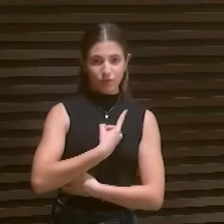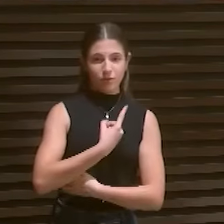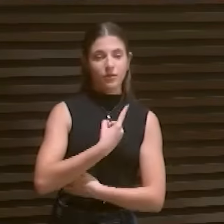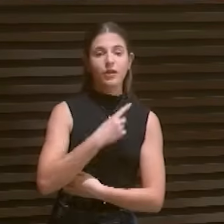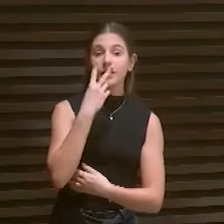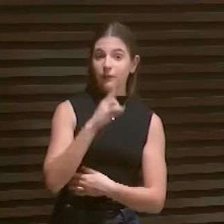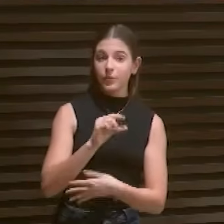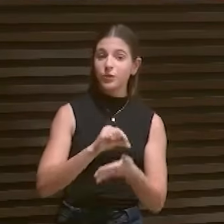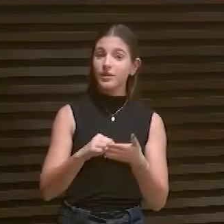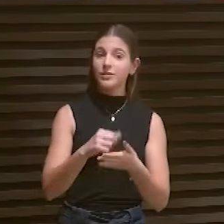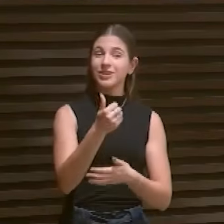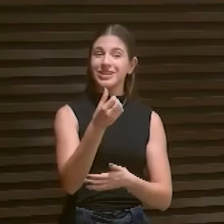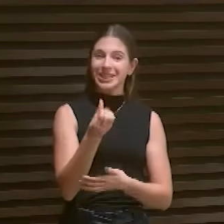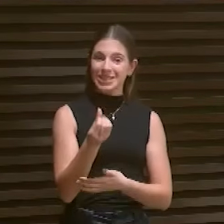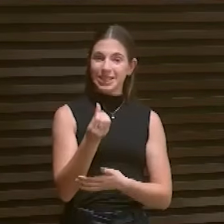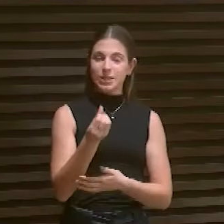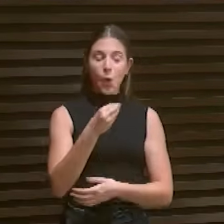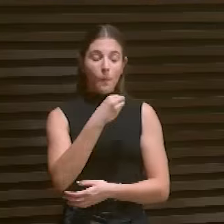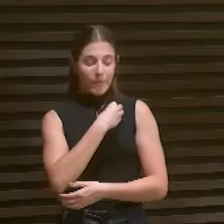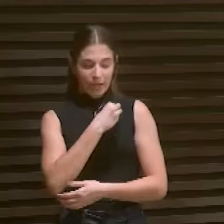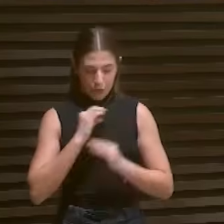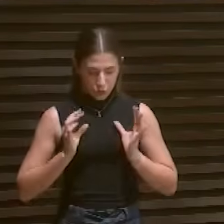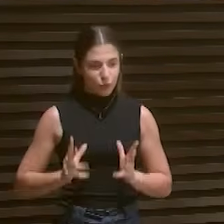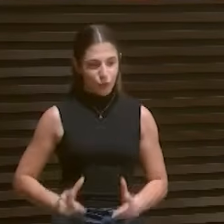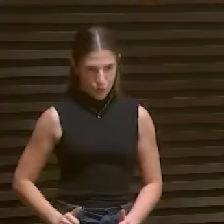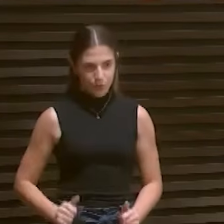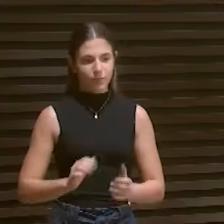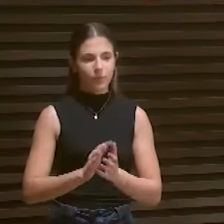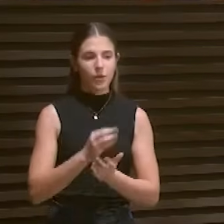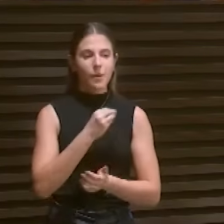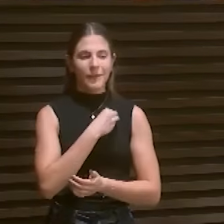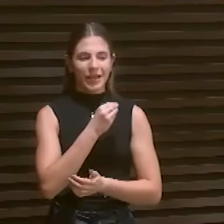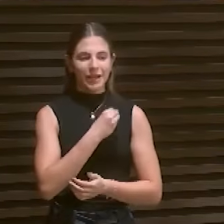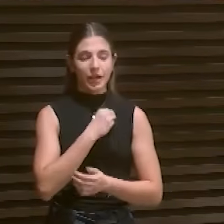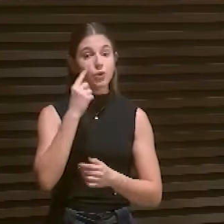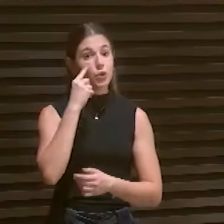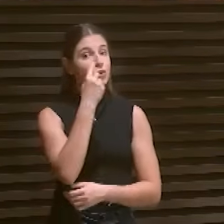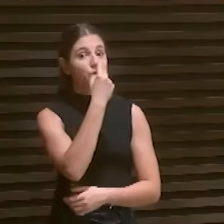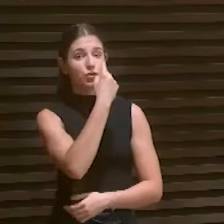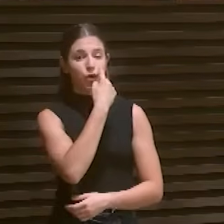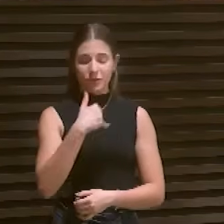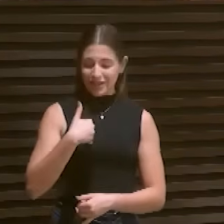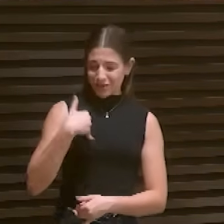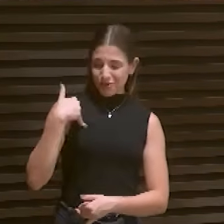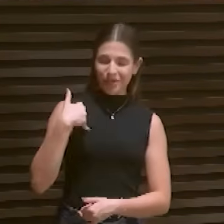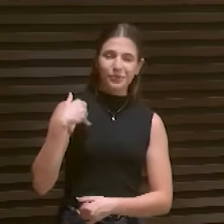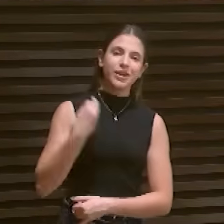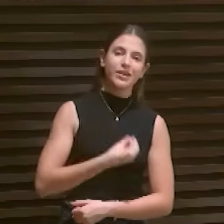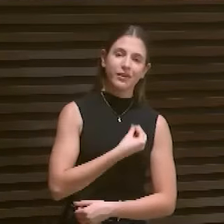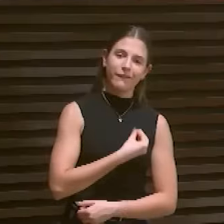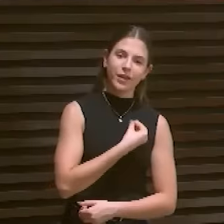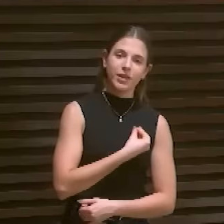versículo 16. Concupiscência da carne, concupiscência dos olhos e soberba da vida. O que é